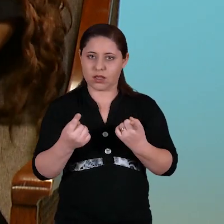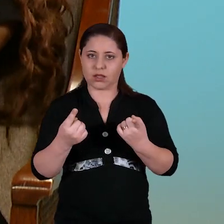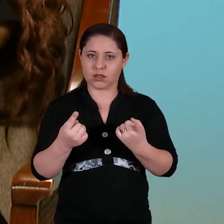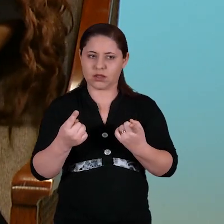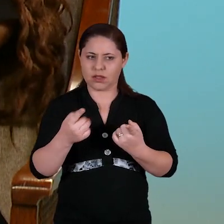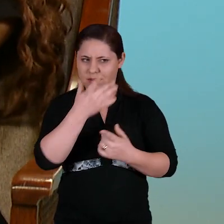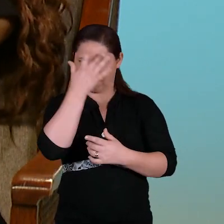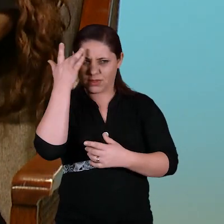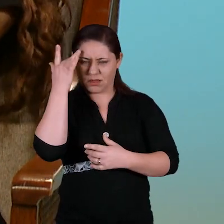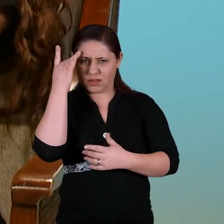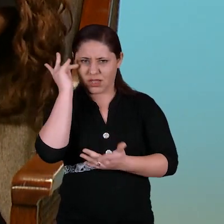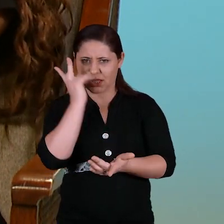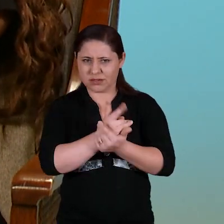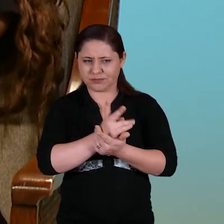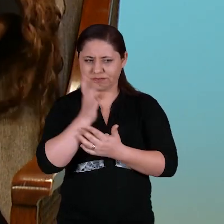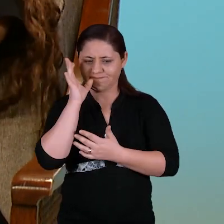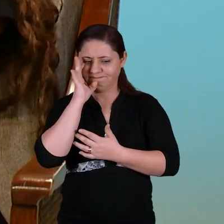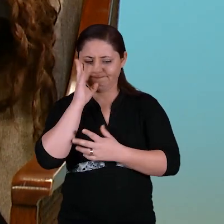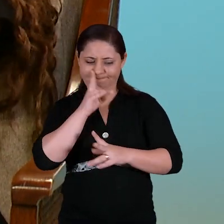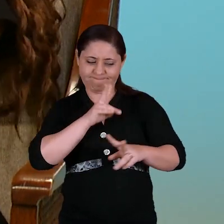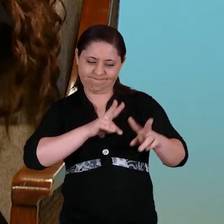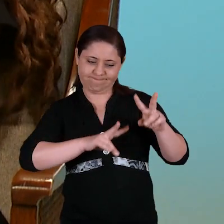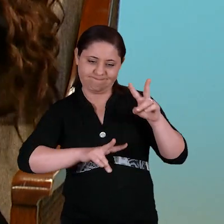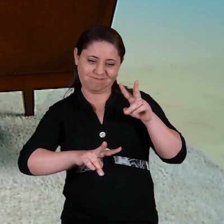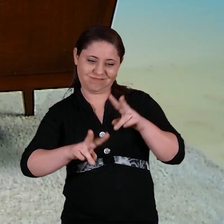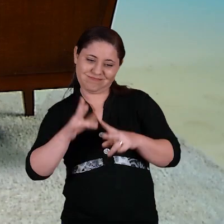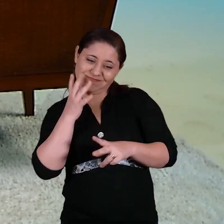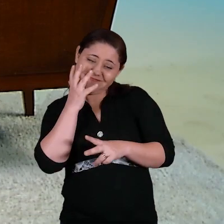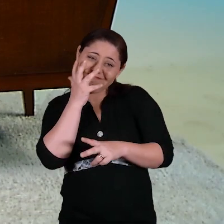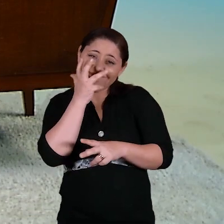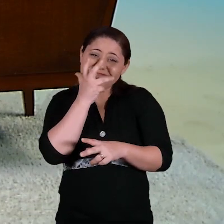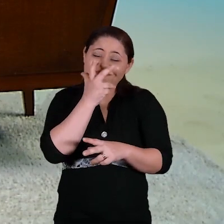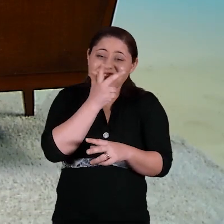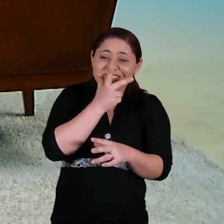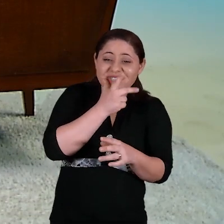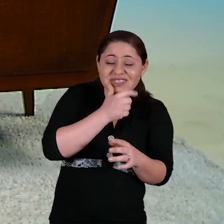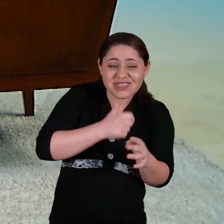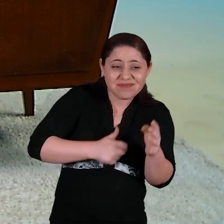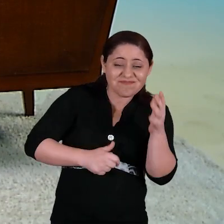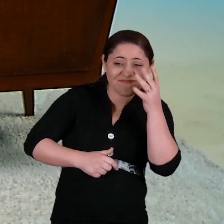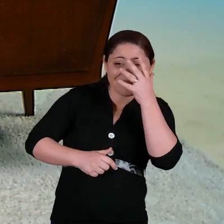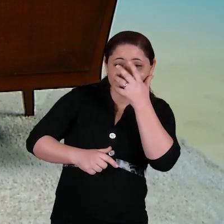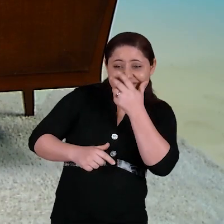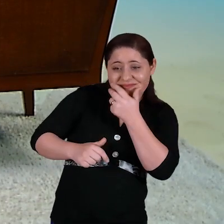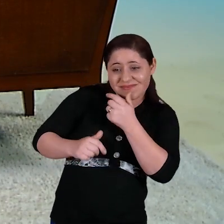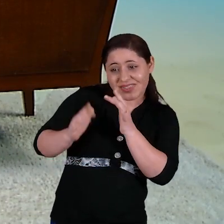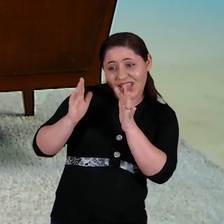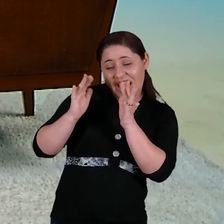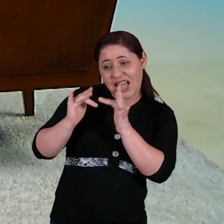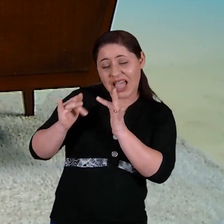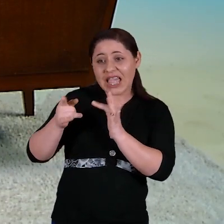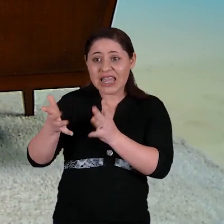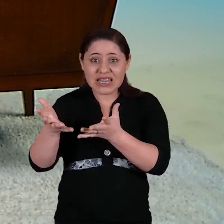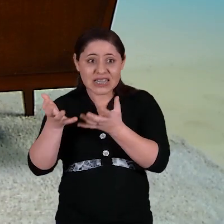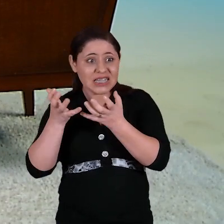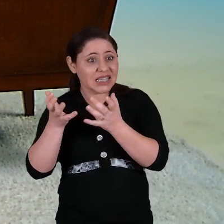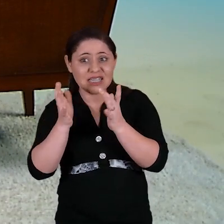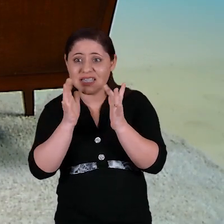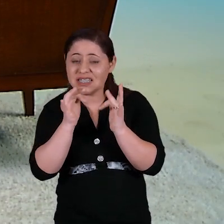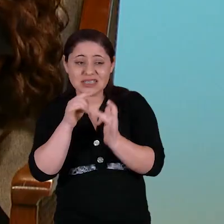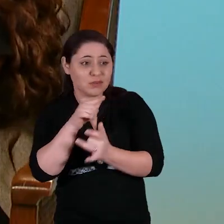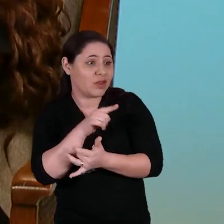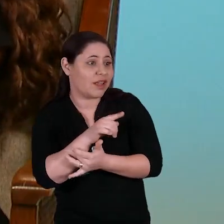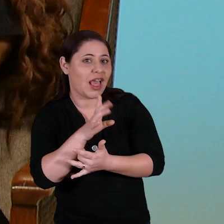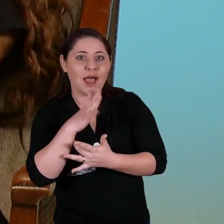mas as pessoas sempre vão olhar assim com um olhar de, nossa, que bonitinho eles, nossa, ele quis namorar com ela como se fosse um favor que ele estivesse